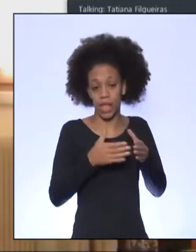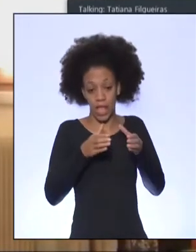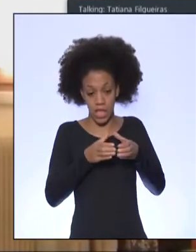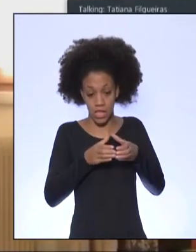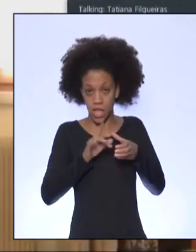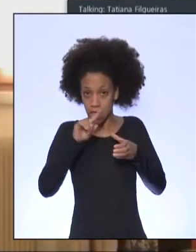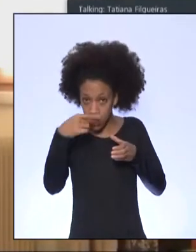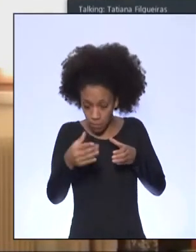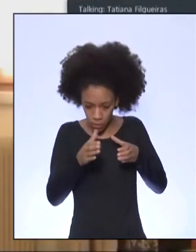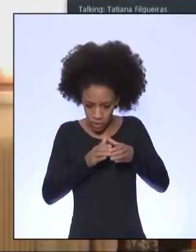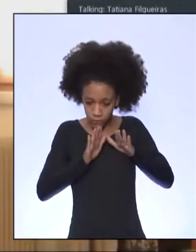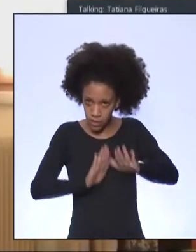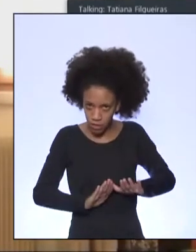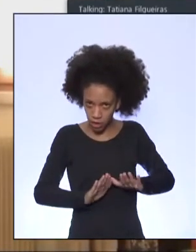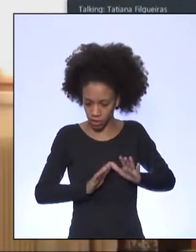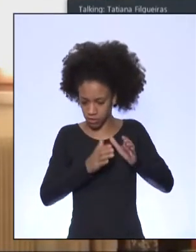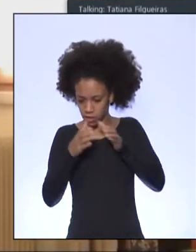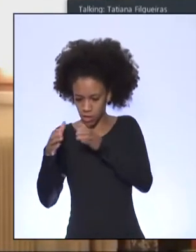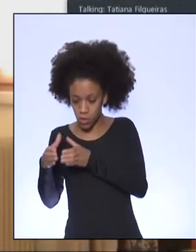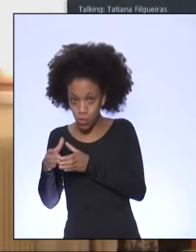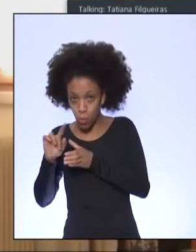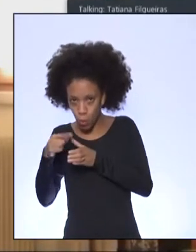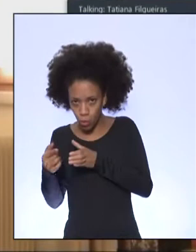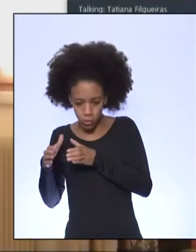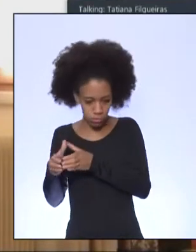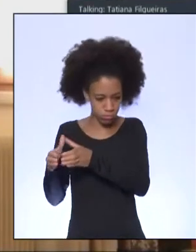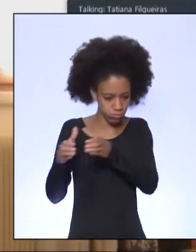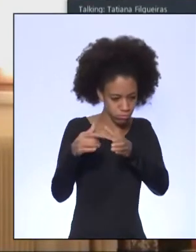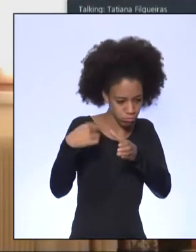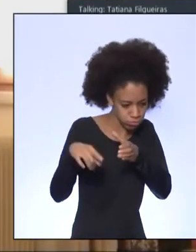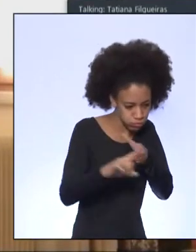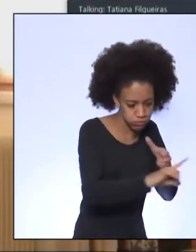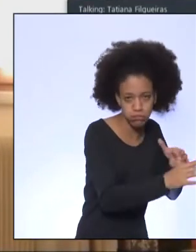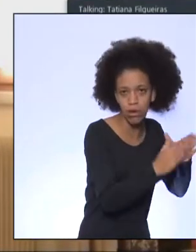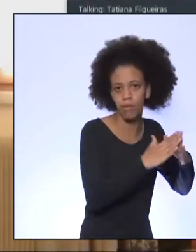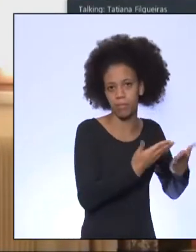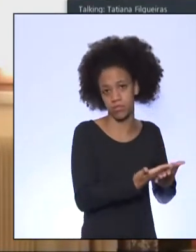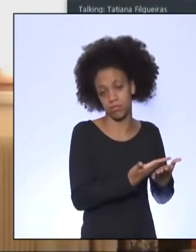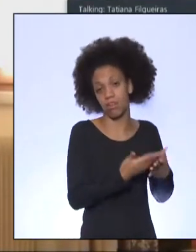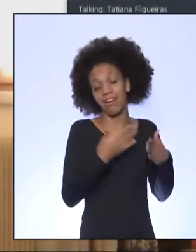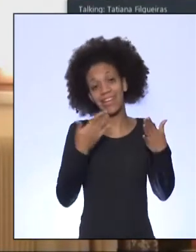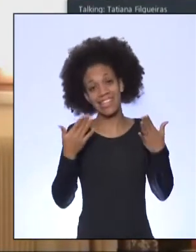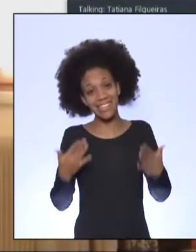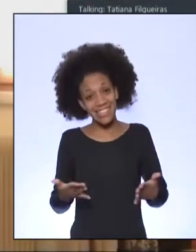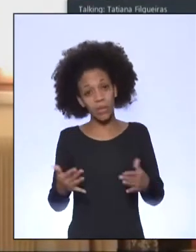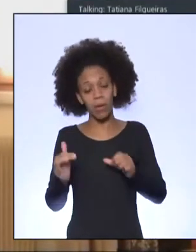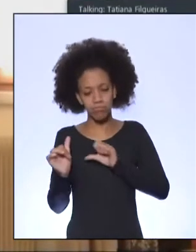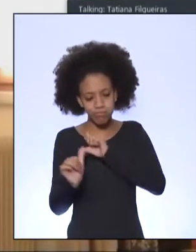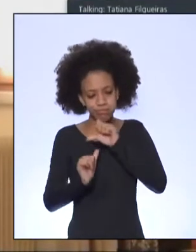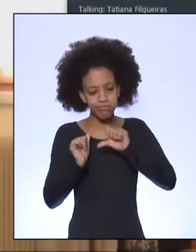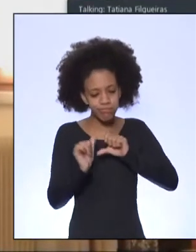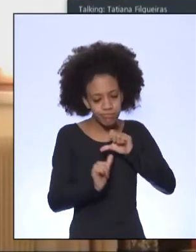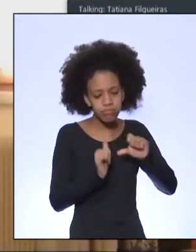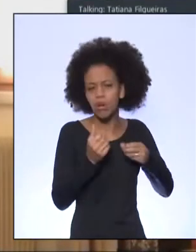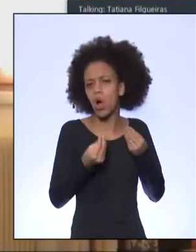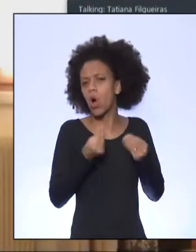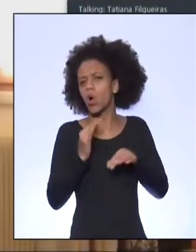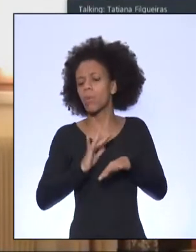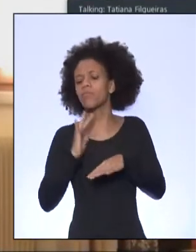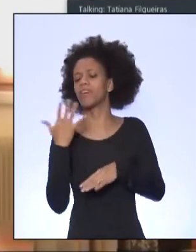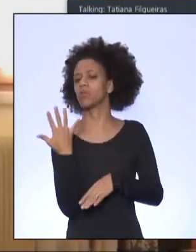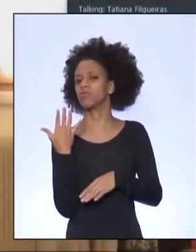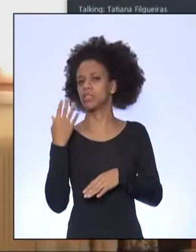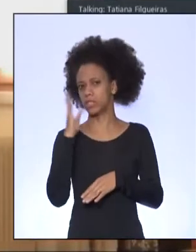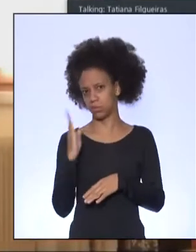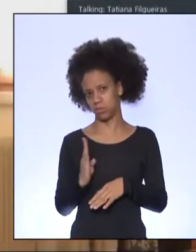mais tempo privados de estar na escola 5 dias por semana. Então, como que esse rodízio vai acontecer? O